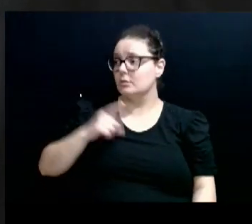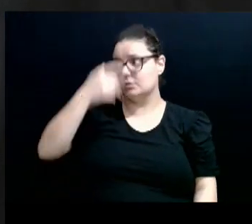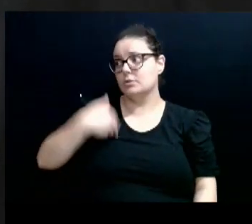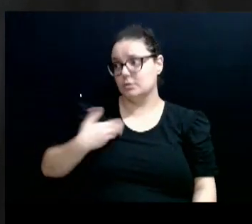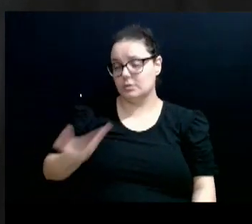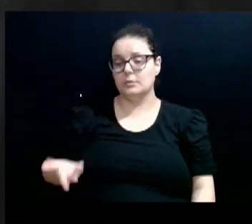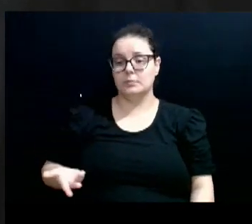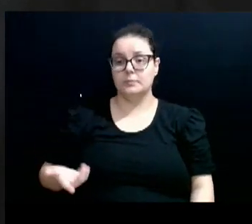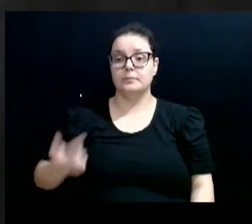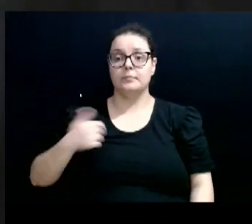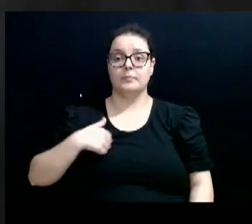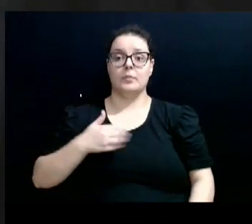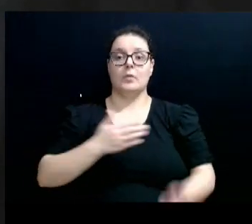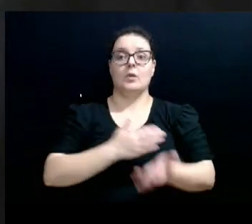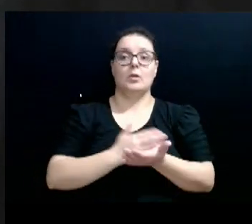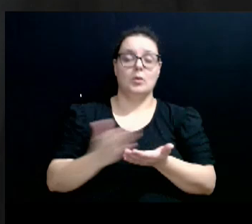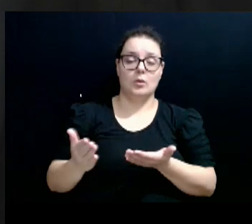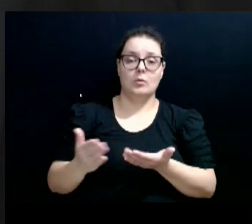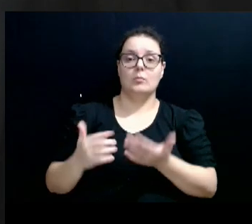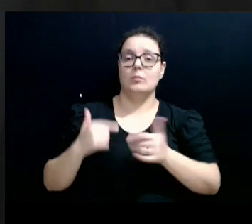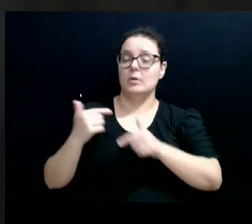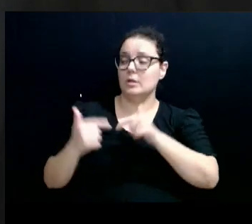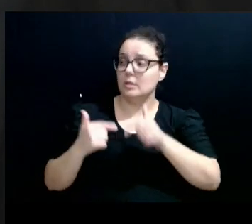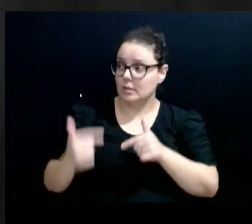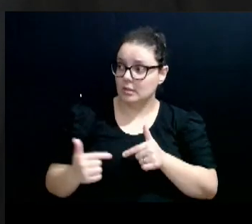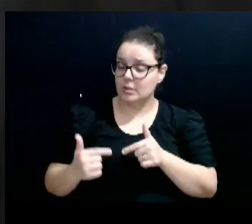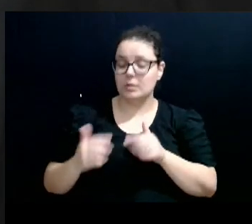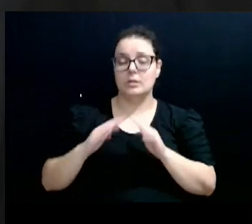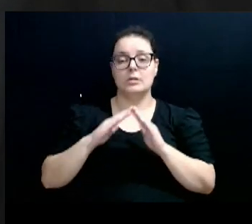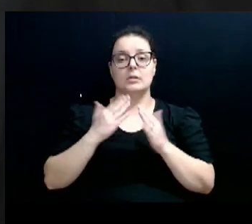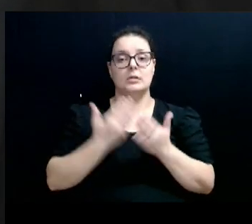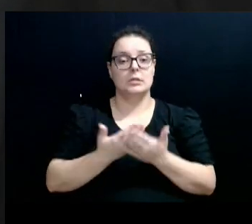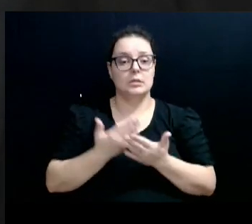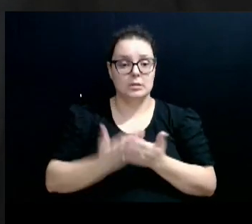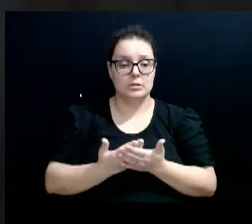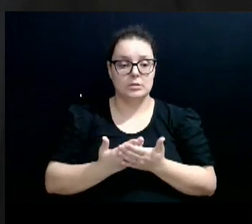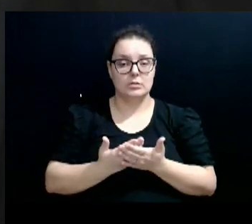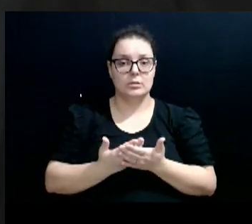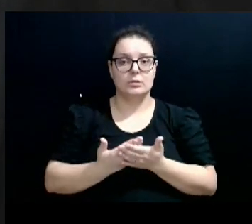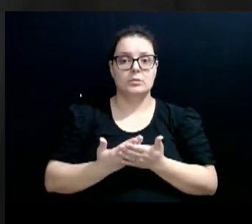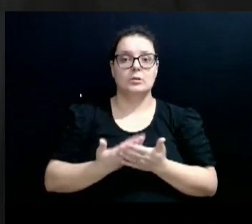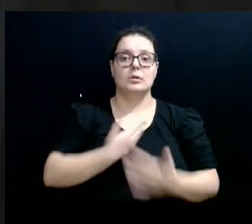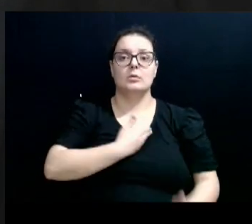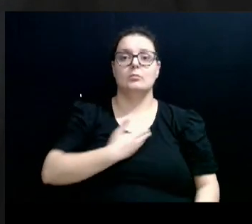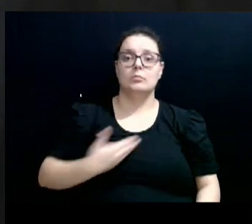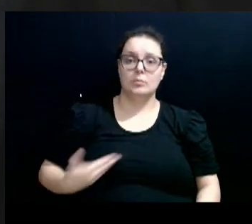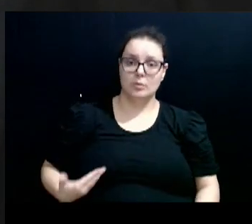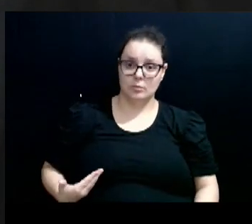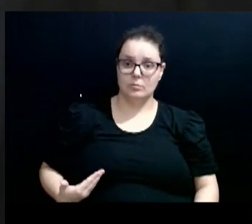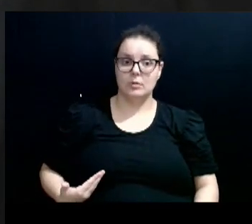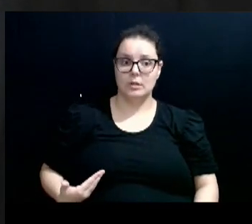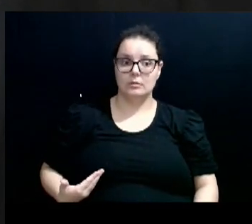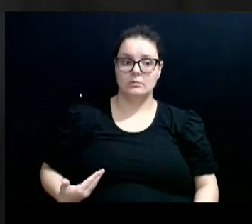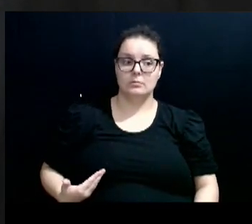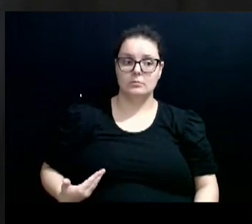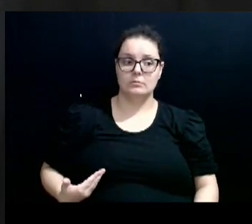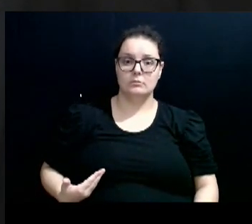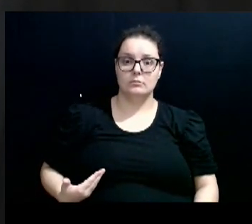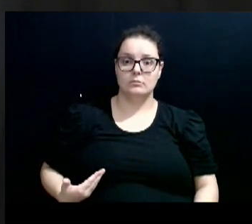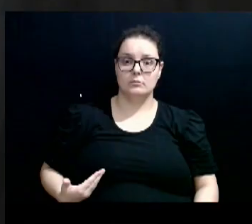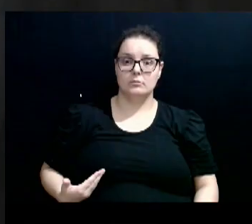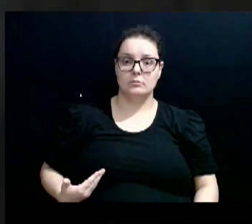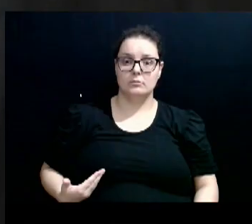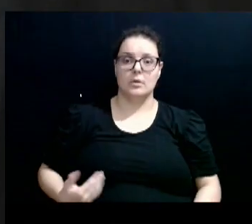a fazer esse trabalho, e na escola pública eu colocava as mesmas metodologias que eu